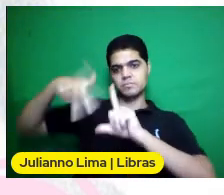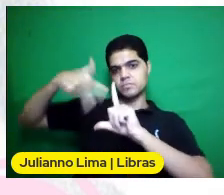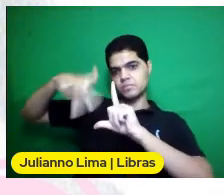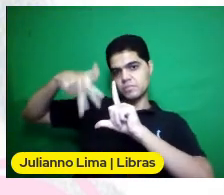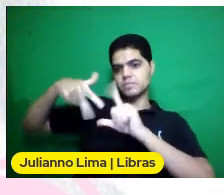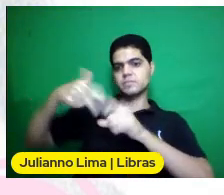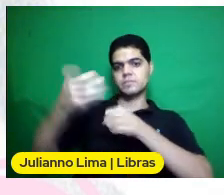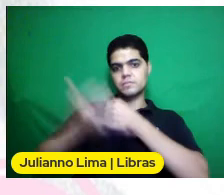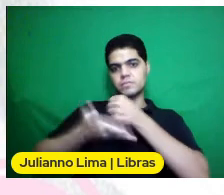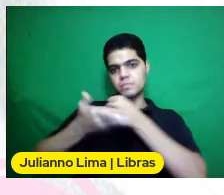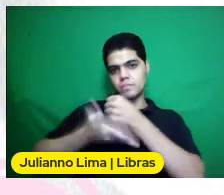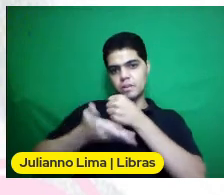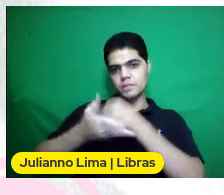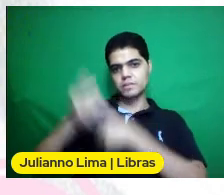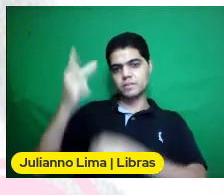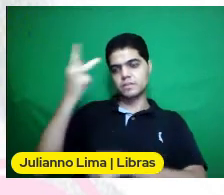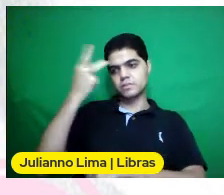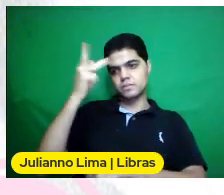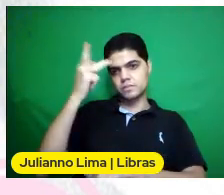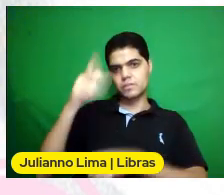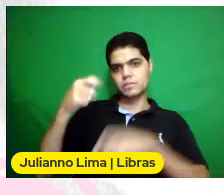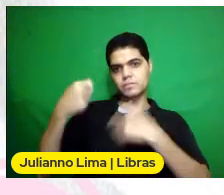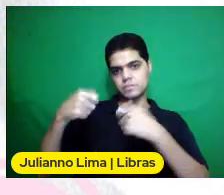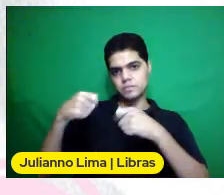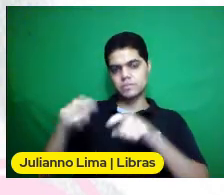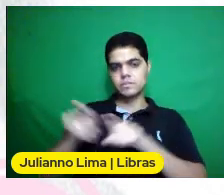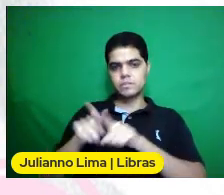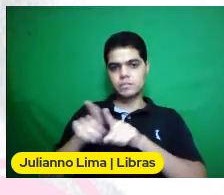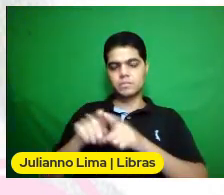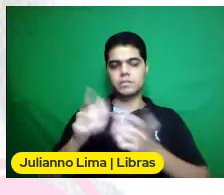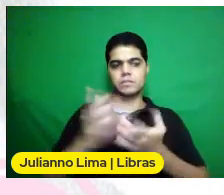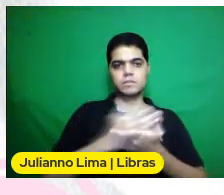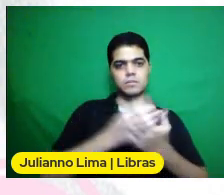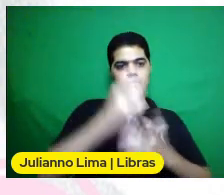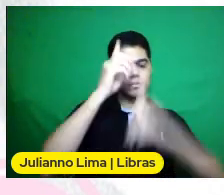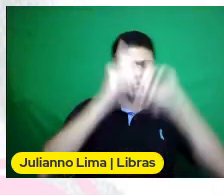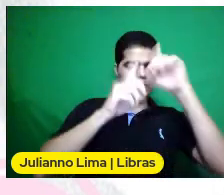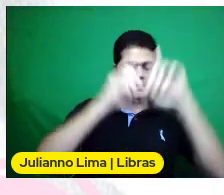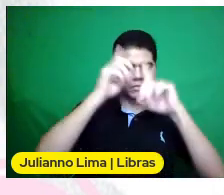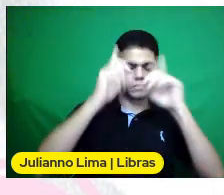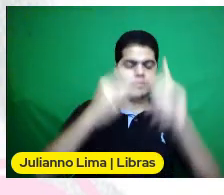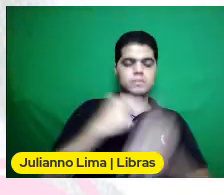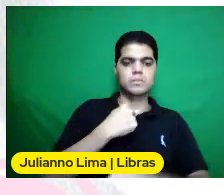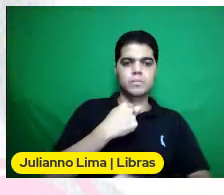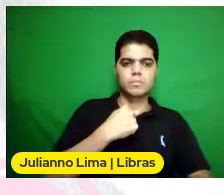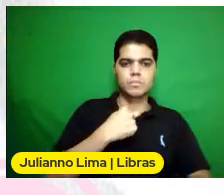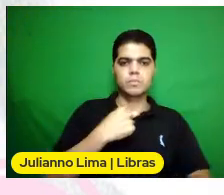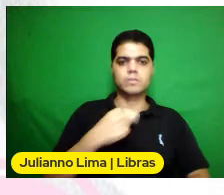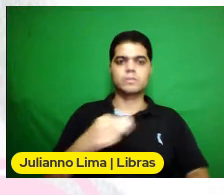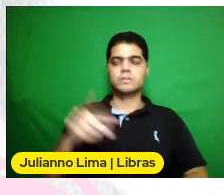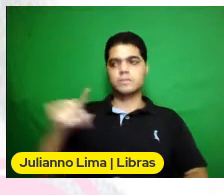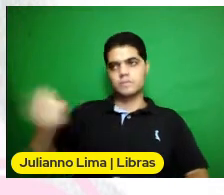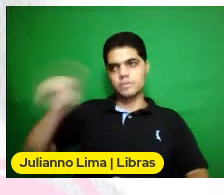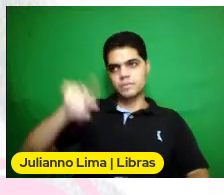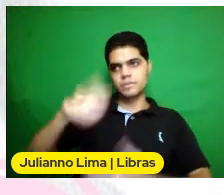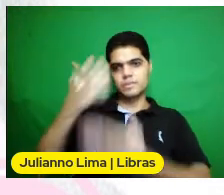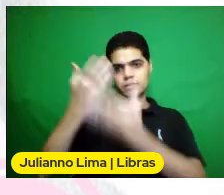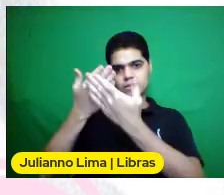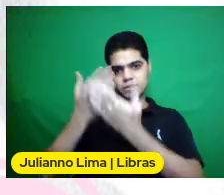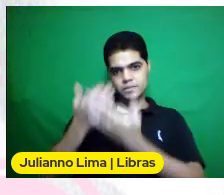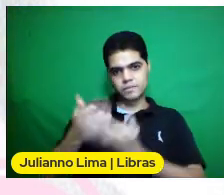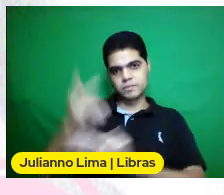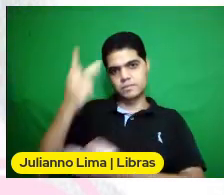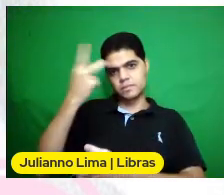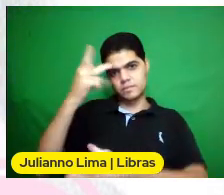embasamento também histórico, temos que, né, não podemos só inventar alguma coisa e jogar para as pessoas, porque imagine que você estuda, você é um professor de história, você está ensinando